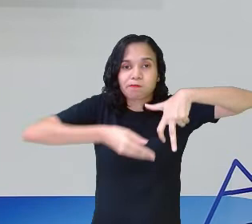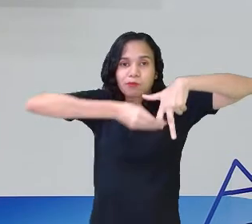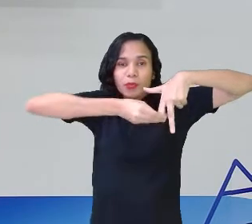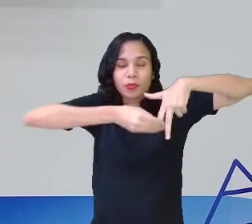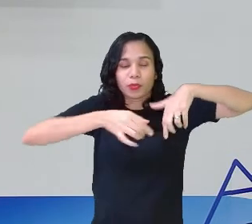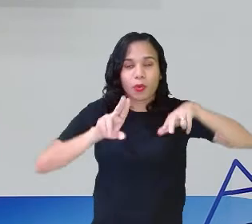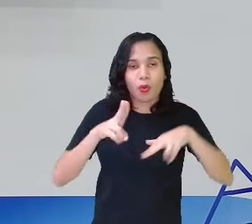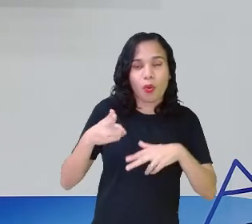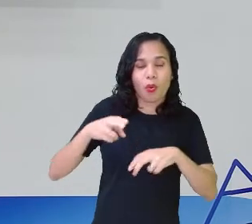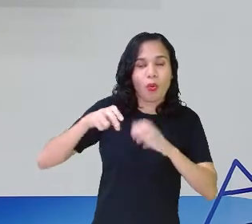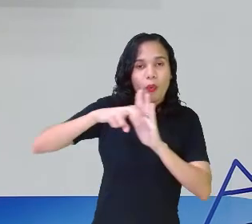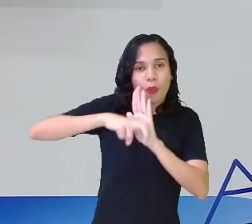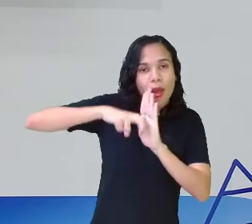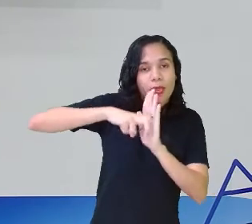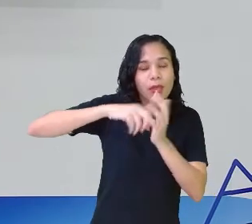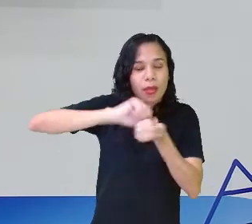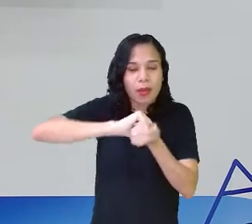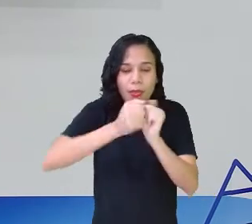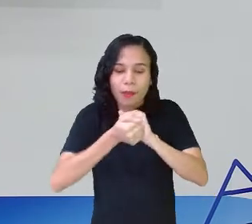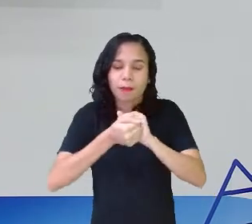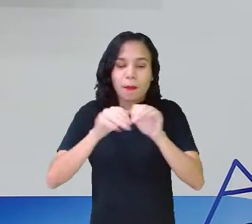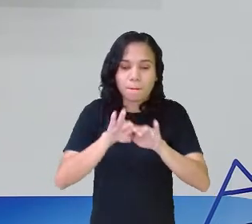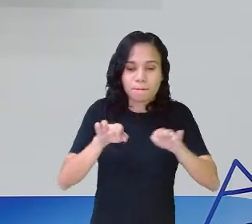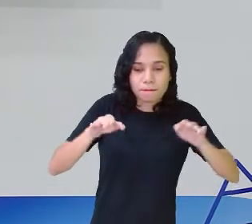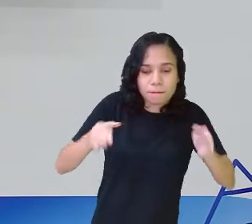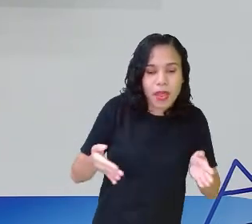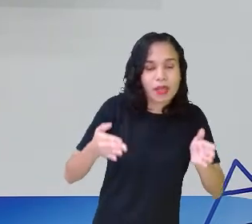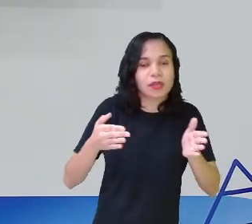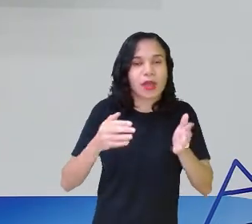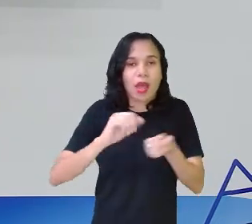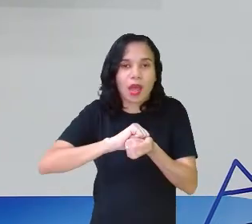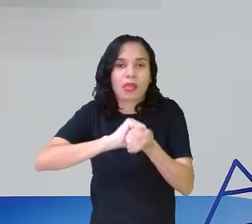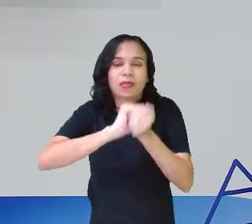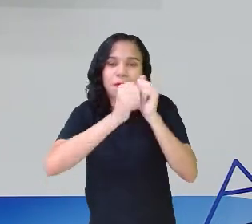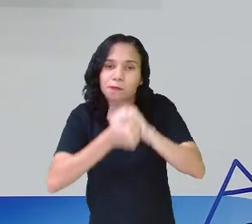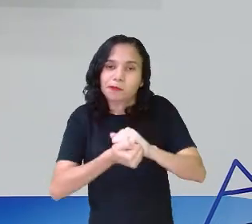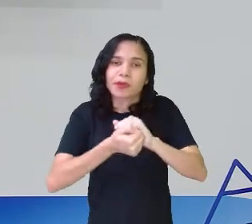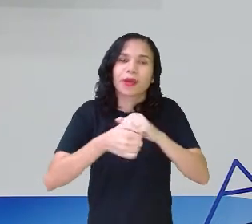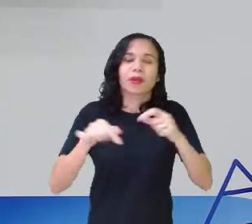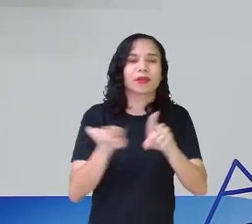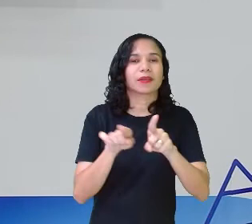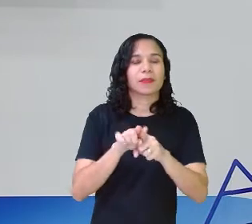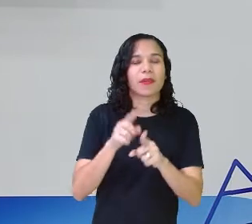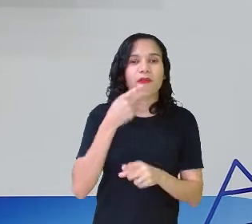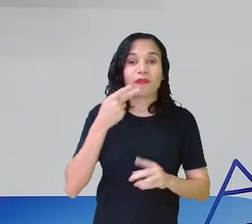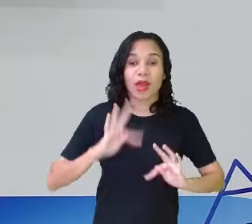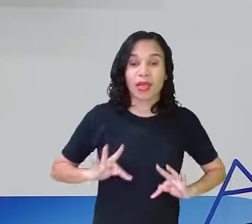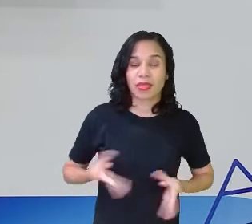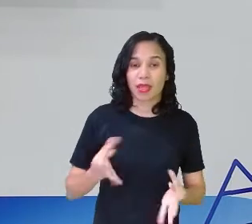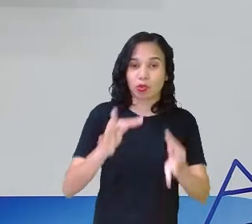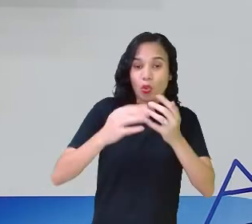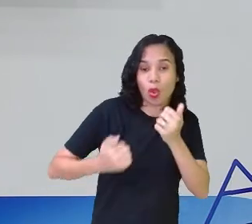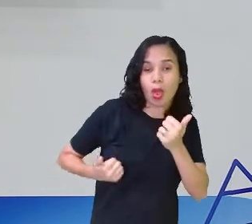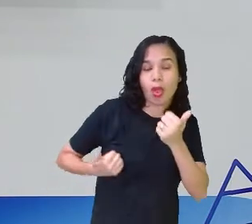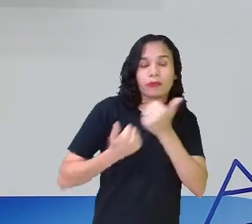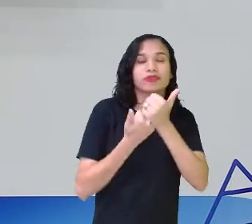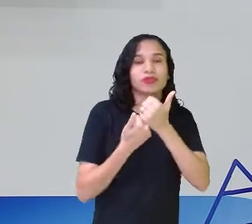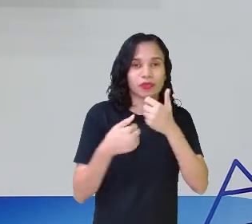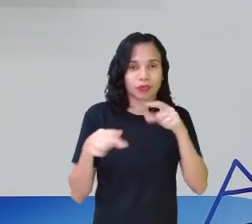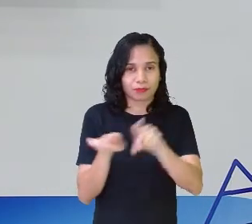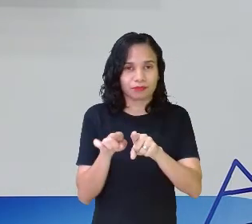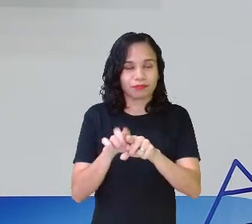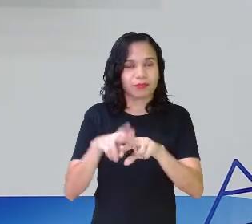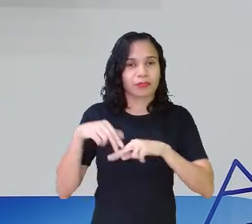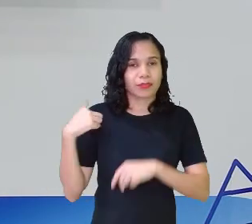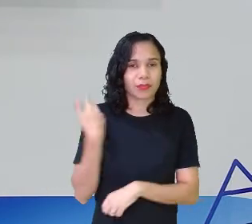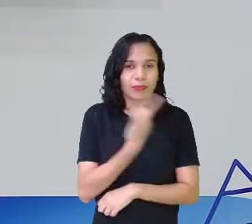de cadeiras adaptadas, de mesas adaptadas, né? A gente está falando de tecnologia assistiva. Então, a